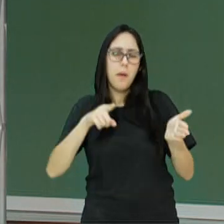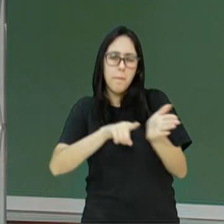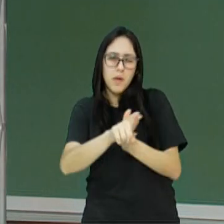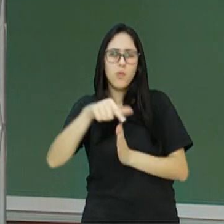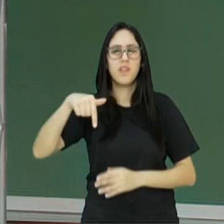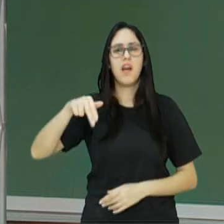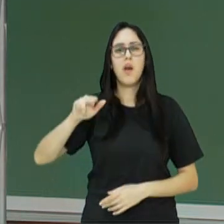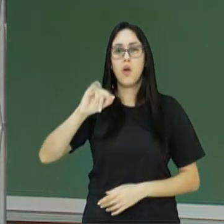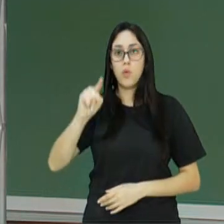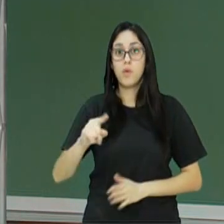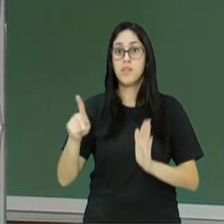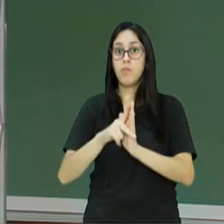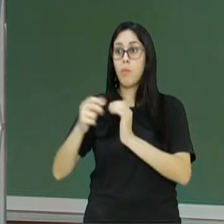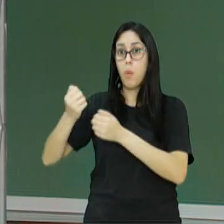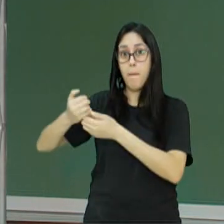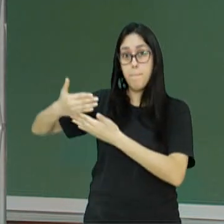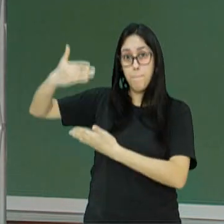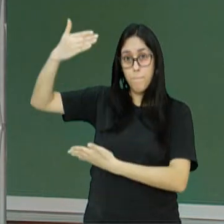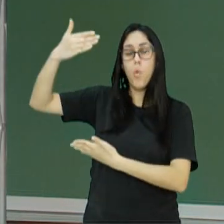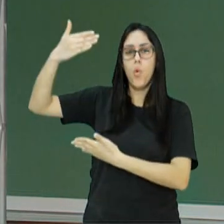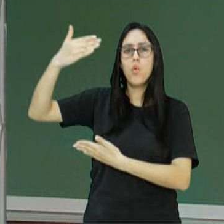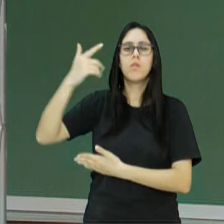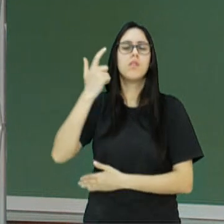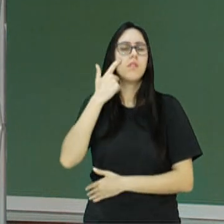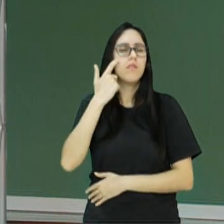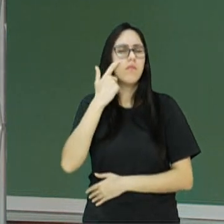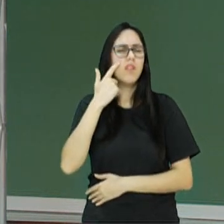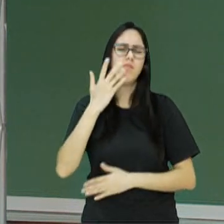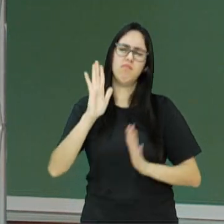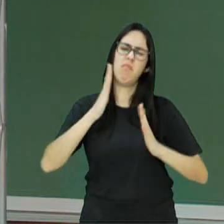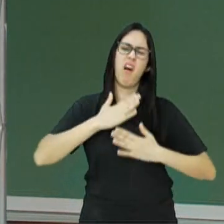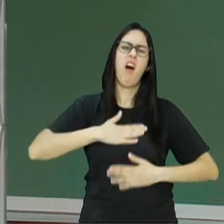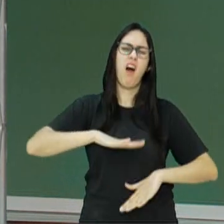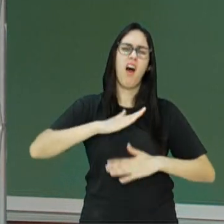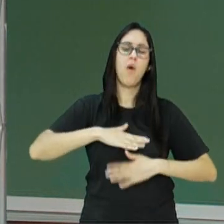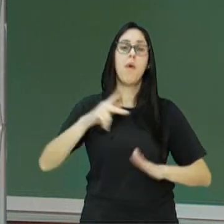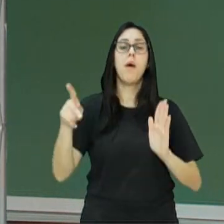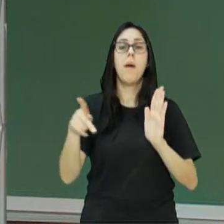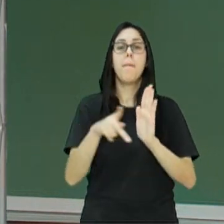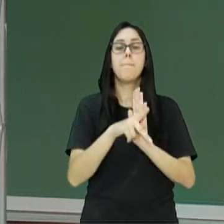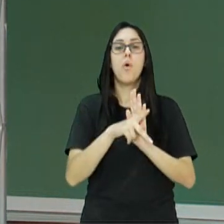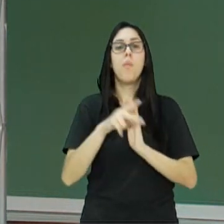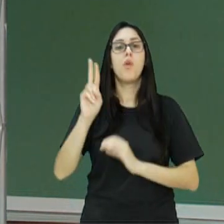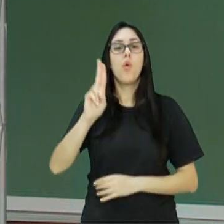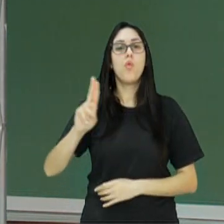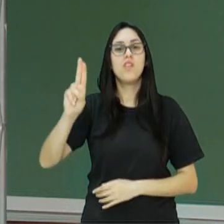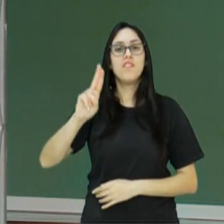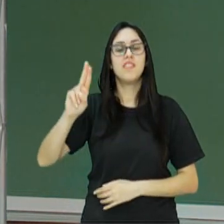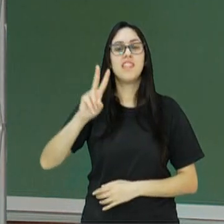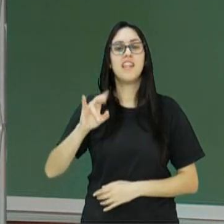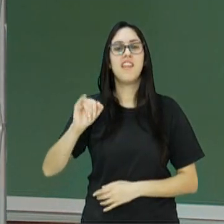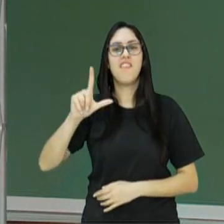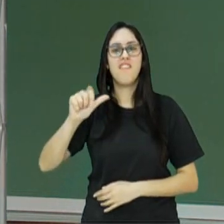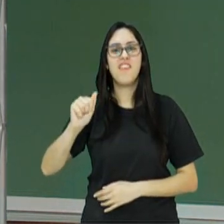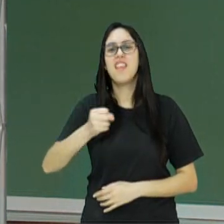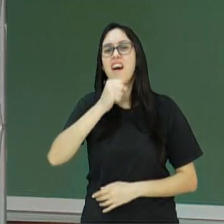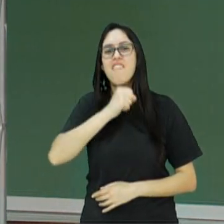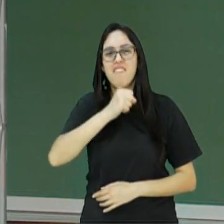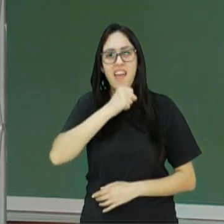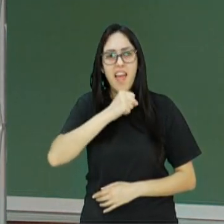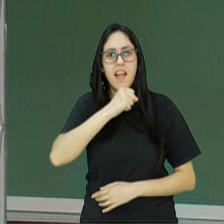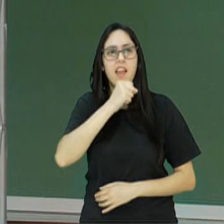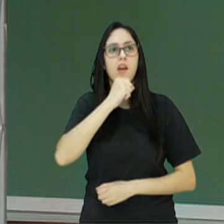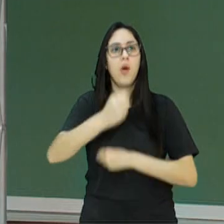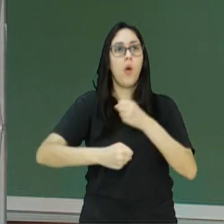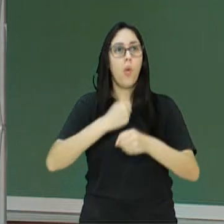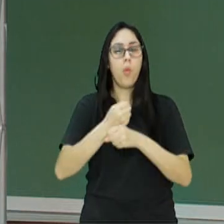com relação ao Muro de Berlim, bem tranquilo a gente fazer esse quiz. É da Universidade de Vila Velha, do ano de 2018, adaptei a questão